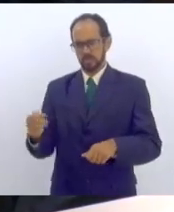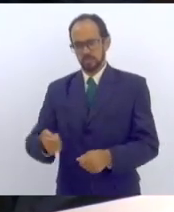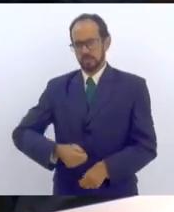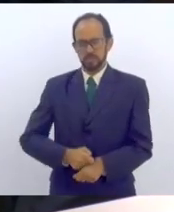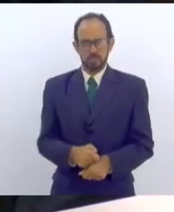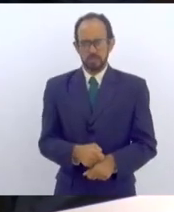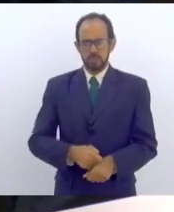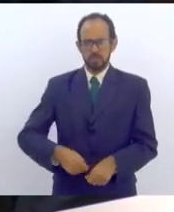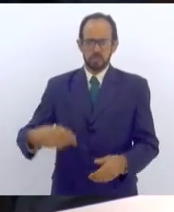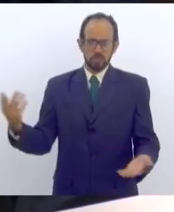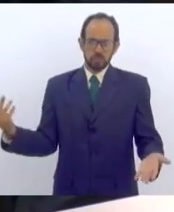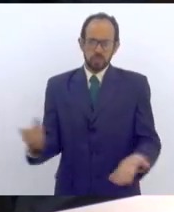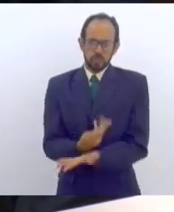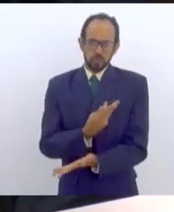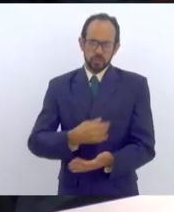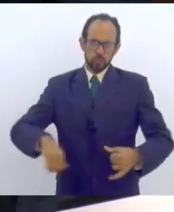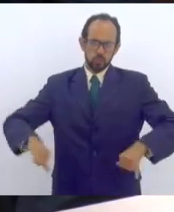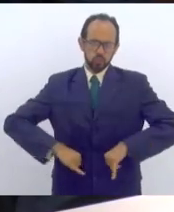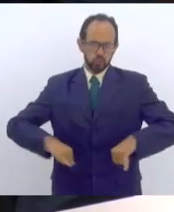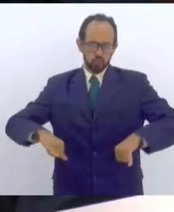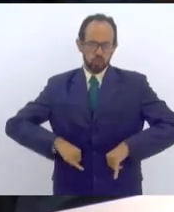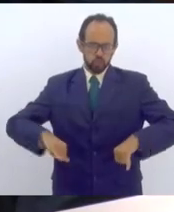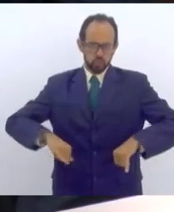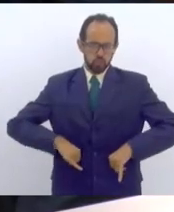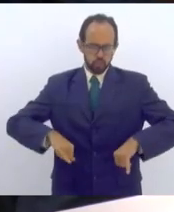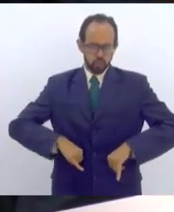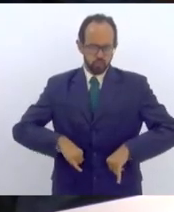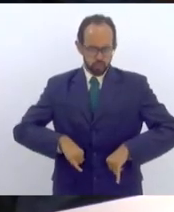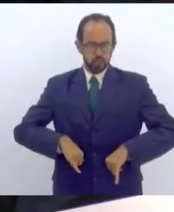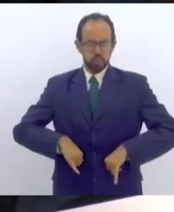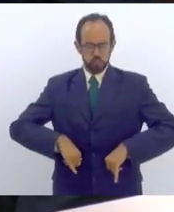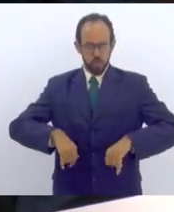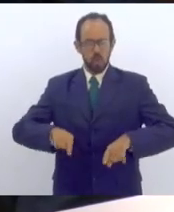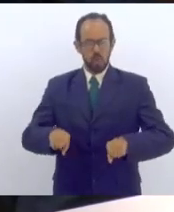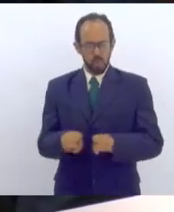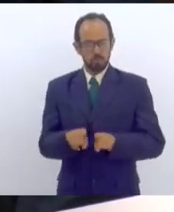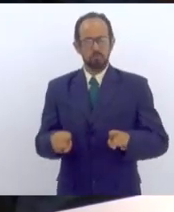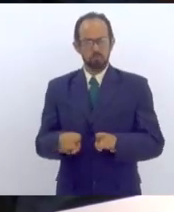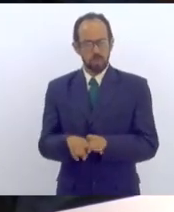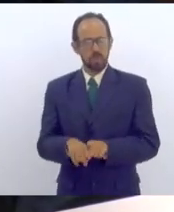sido vilipendiadas, têm sido, de alguma forma,